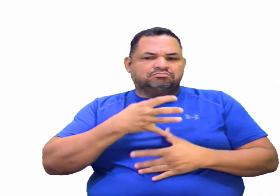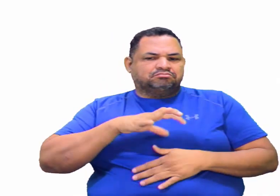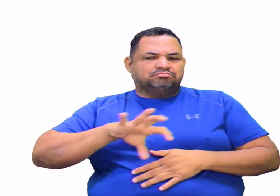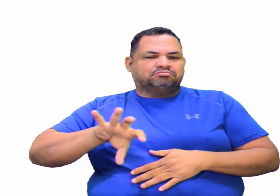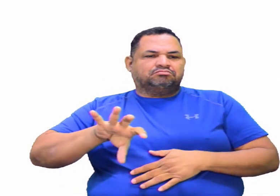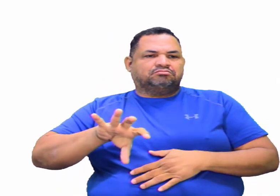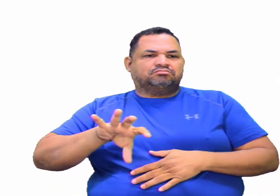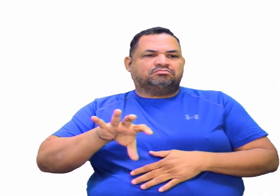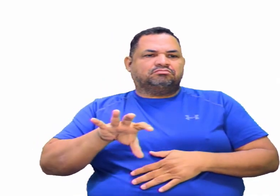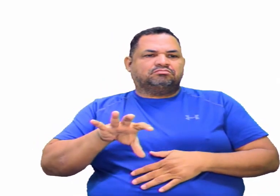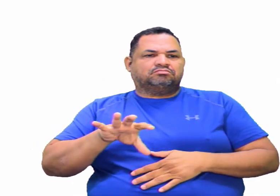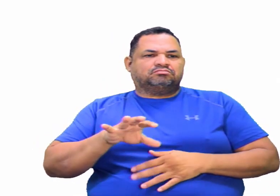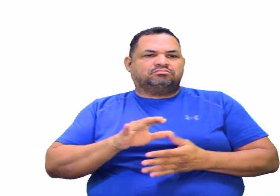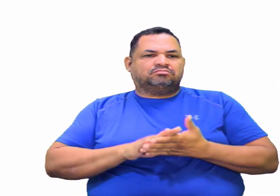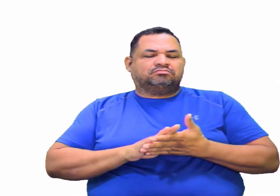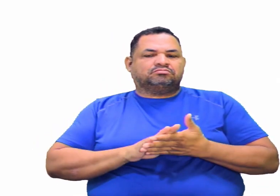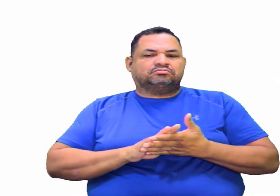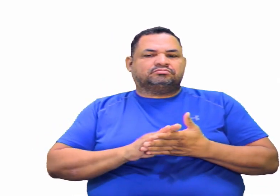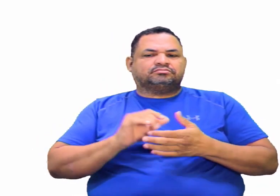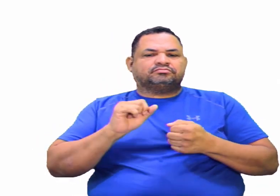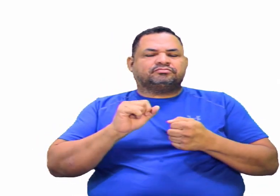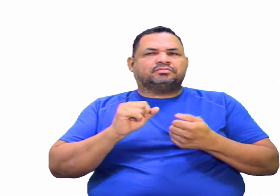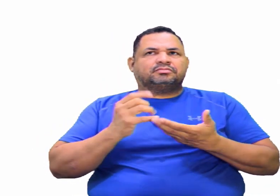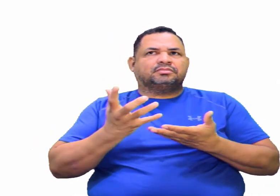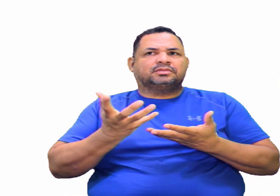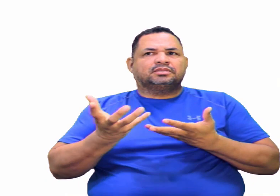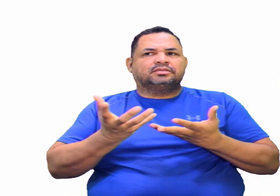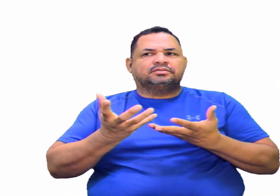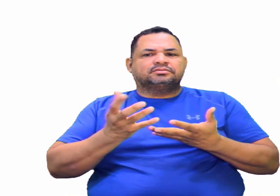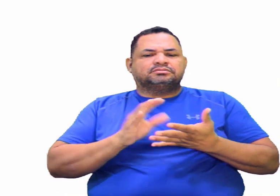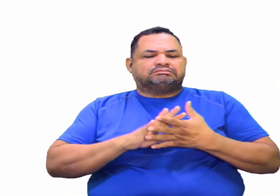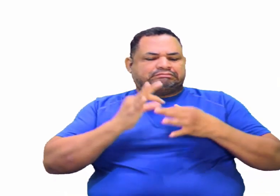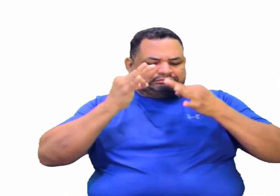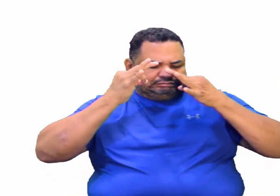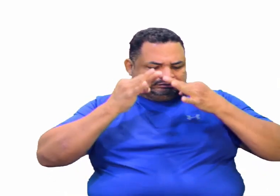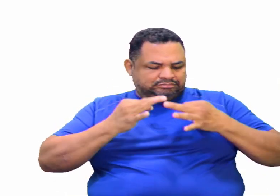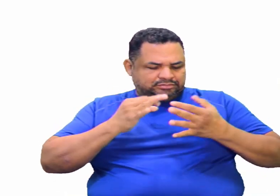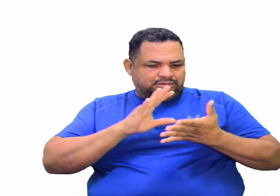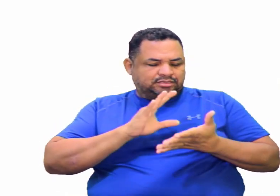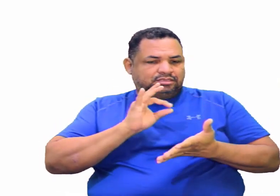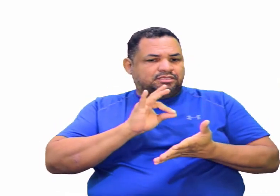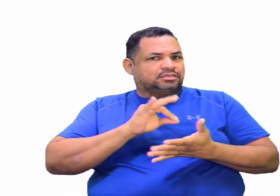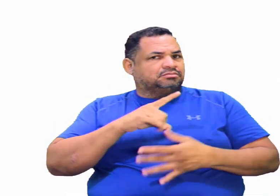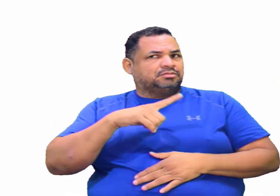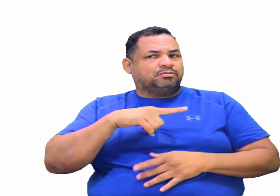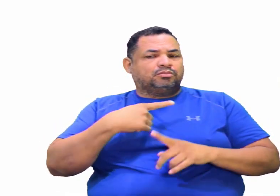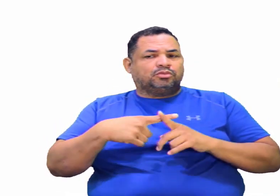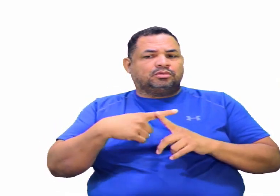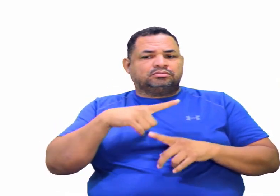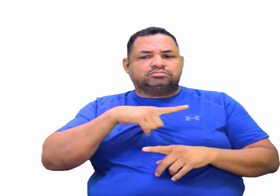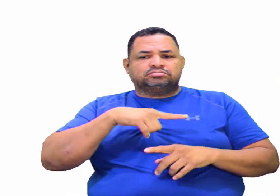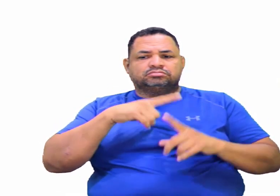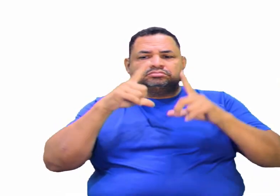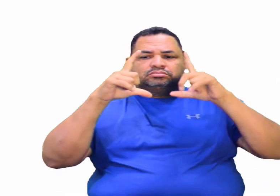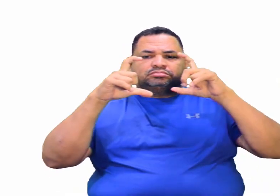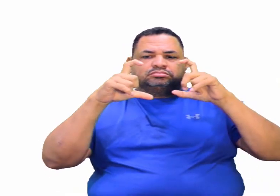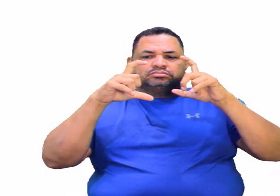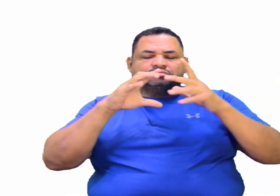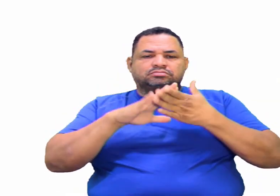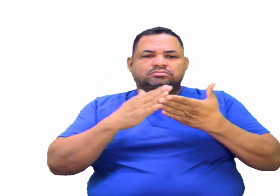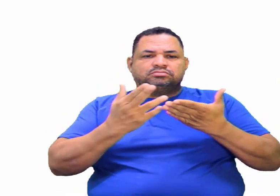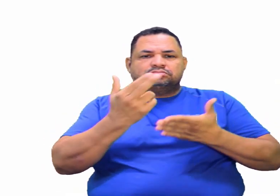fotografia, né? Fazer uma coisa assim, cópia fiel do real, porque tinha fotografia já. Então, se ele